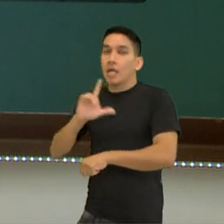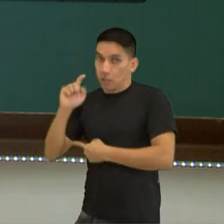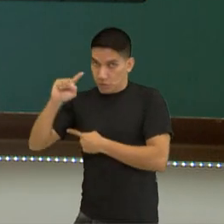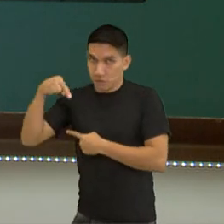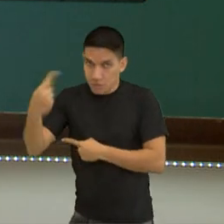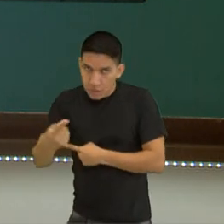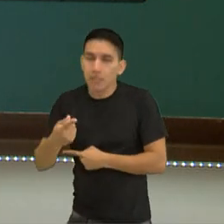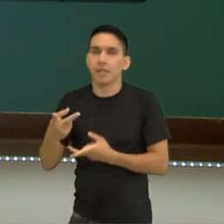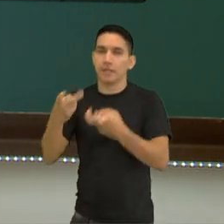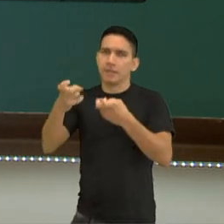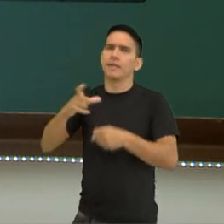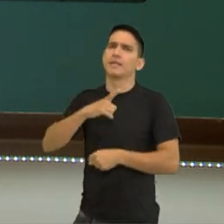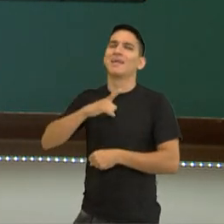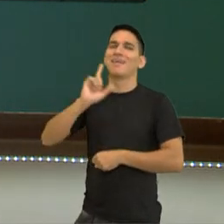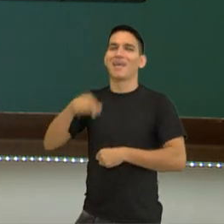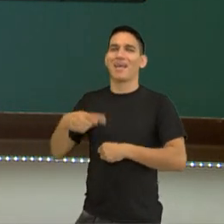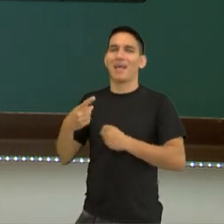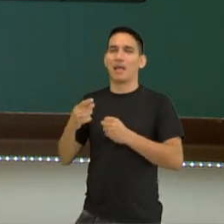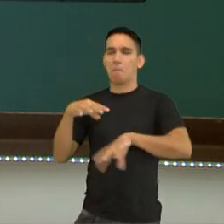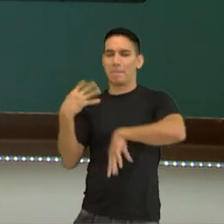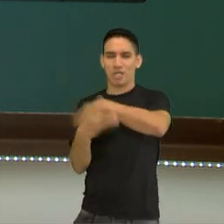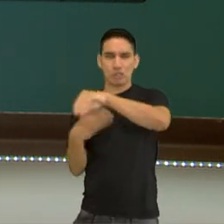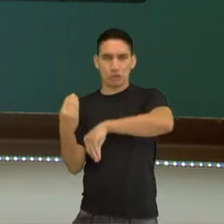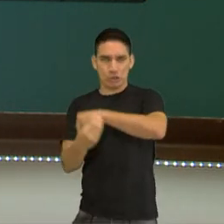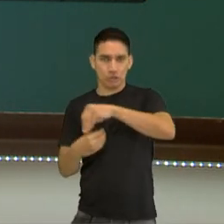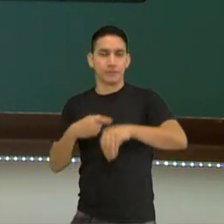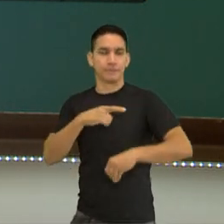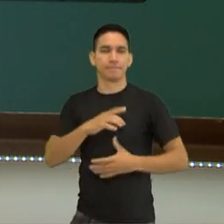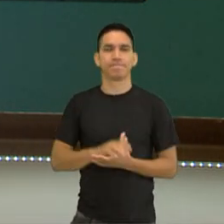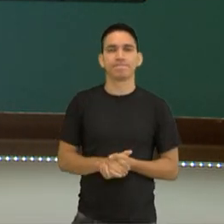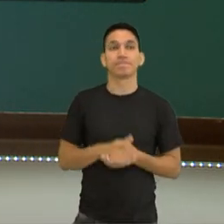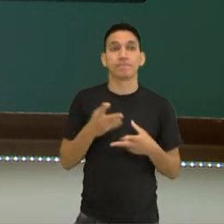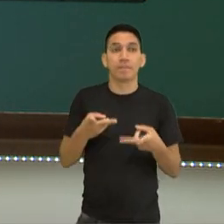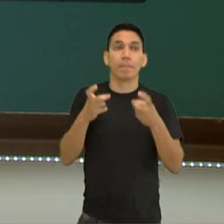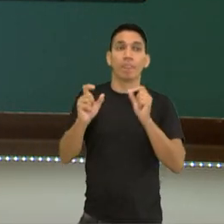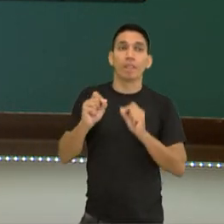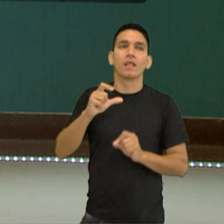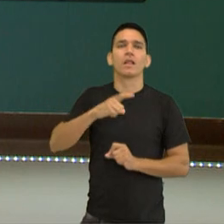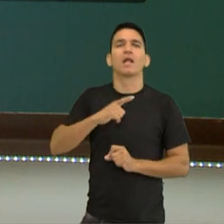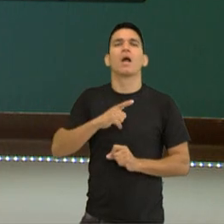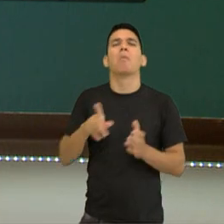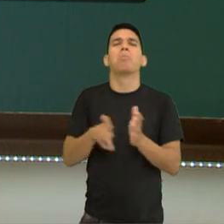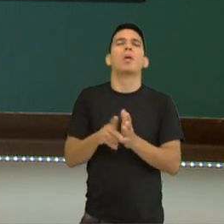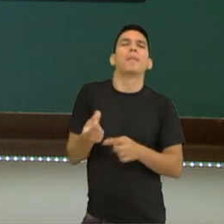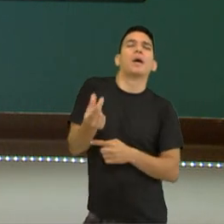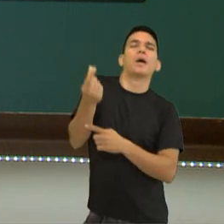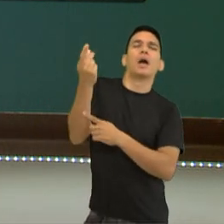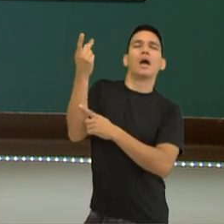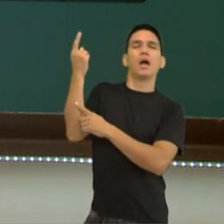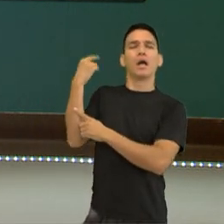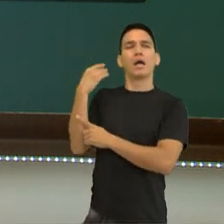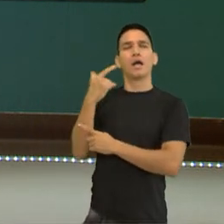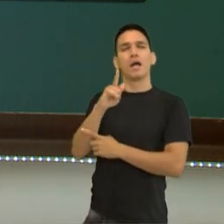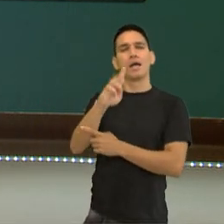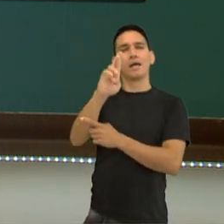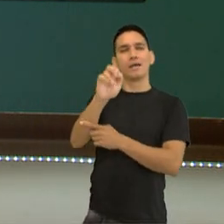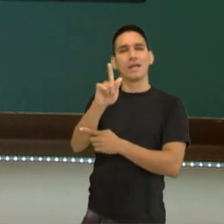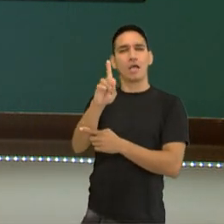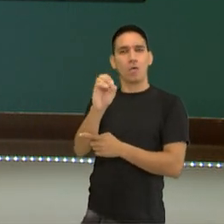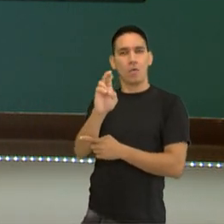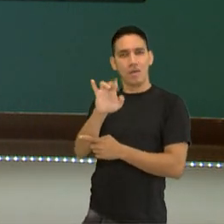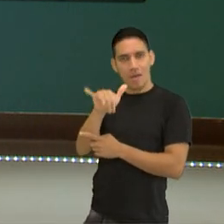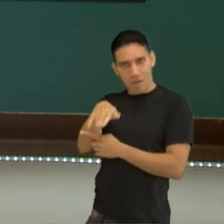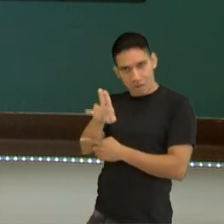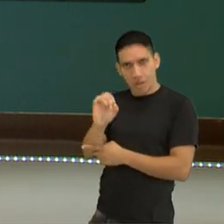ali, né, elas são todas bem misturadas, tá? Em oposição aos modos gregorianos, que eram os cantos gregorianos, né, vai